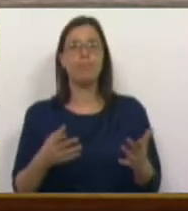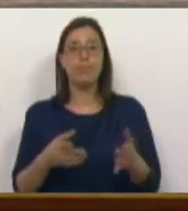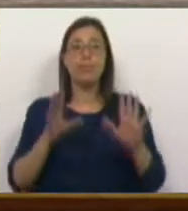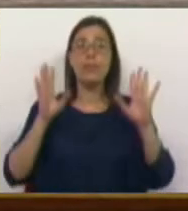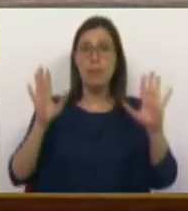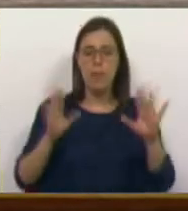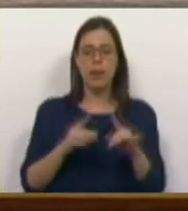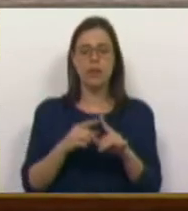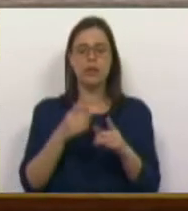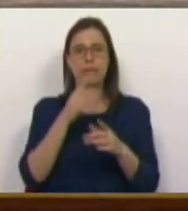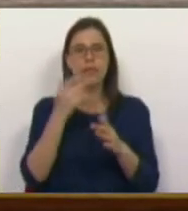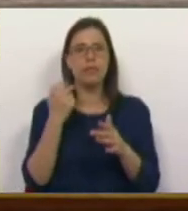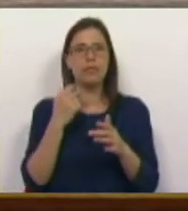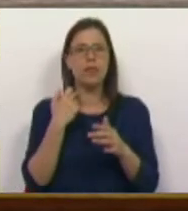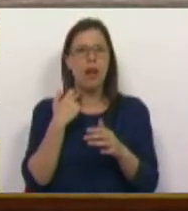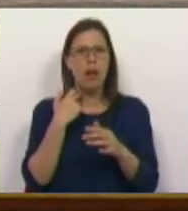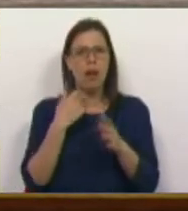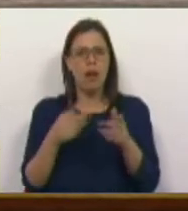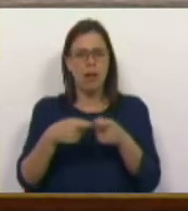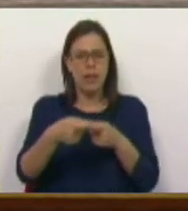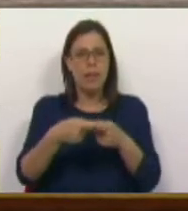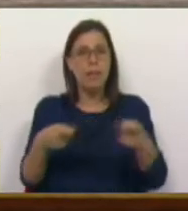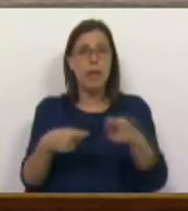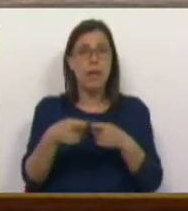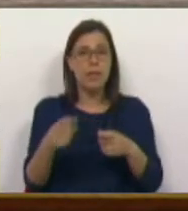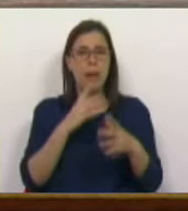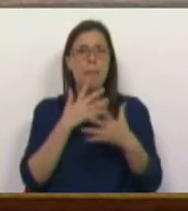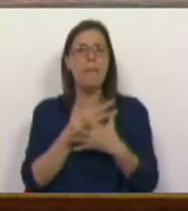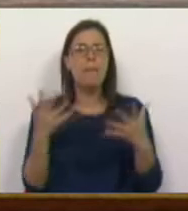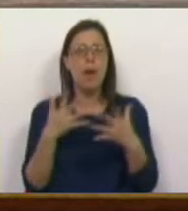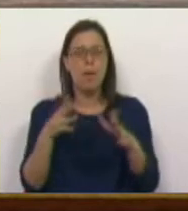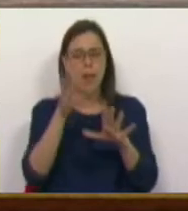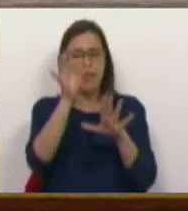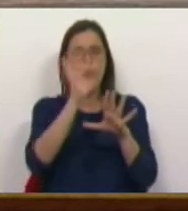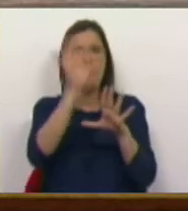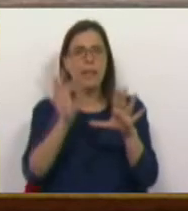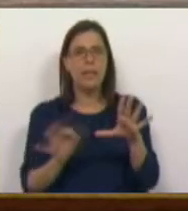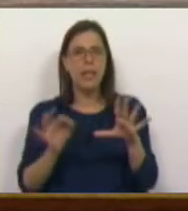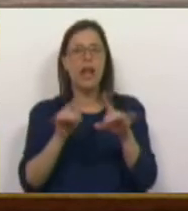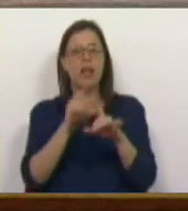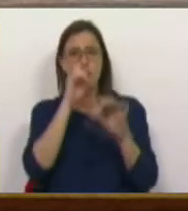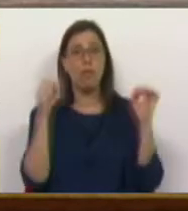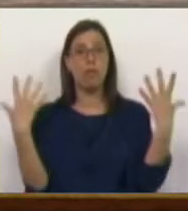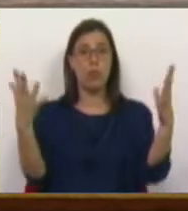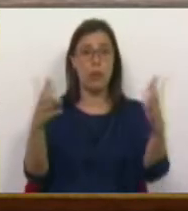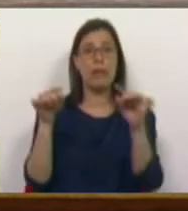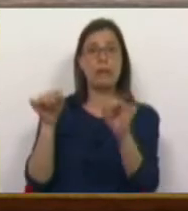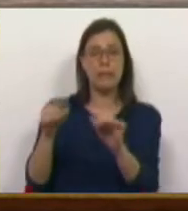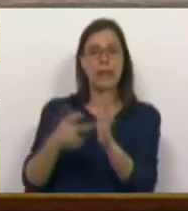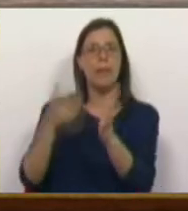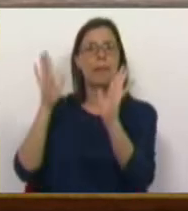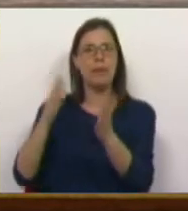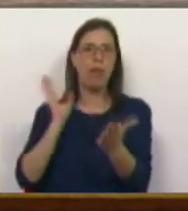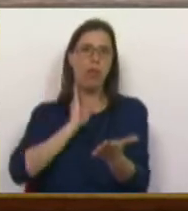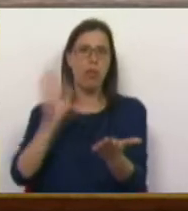no entanto, à pequena e muito pequena dimensão da larga maioria das parcelas de floresta, estabelecendo para estas a necessidade